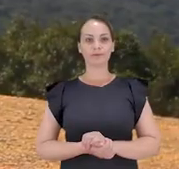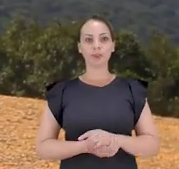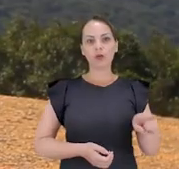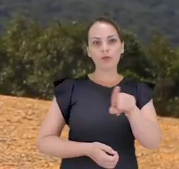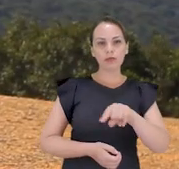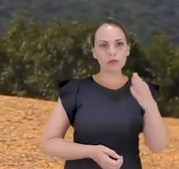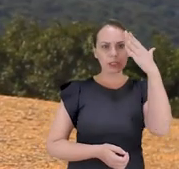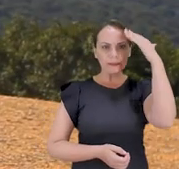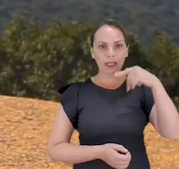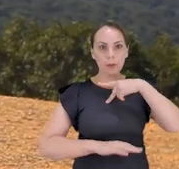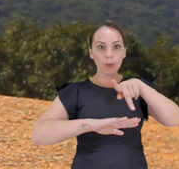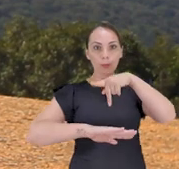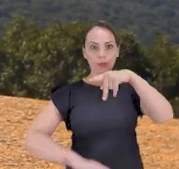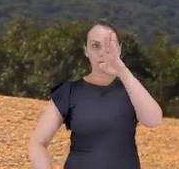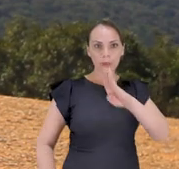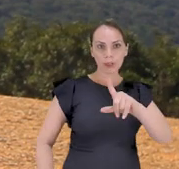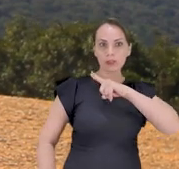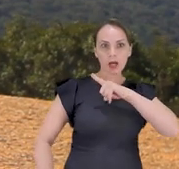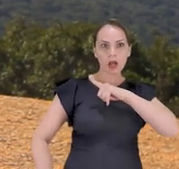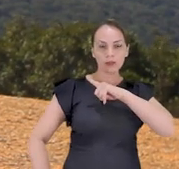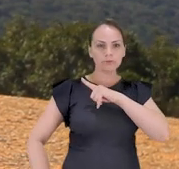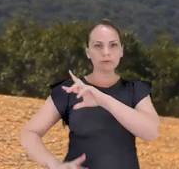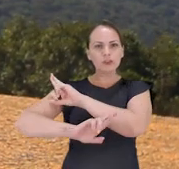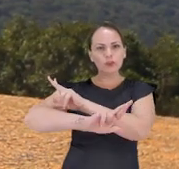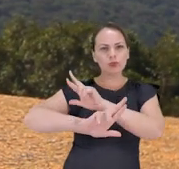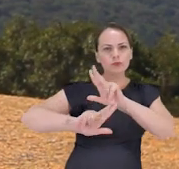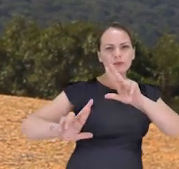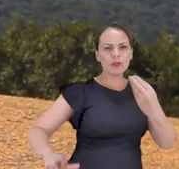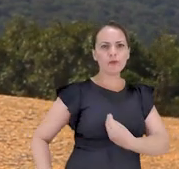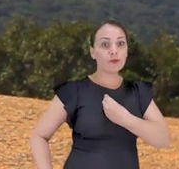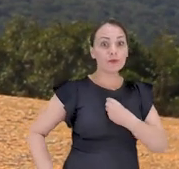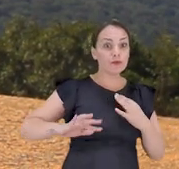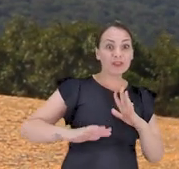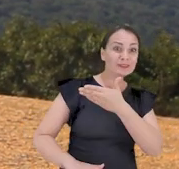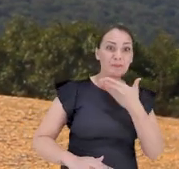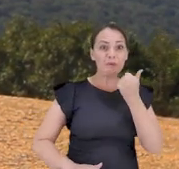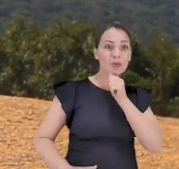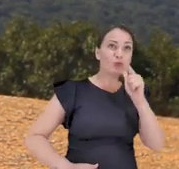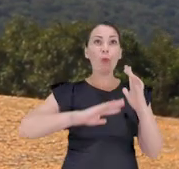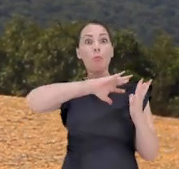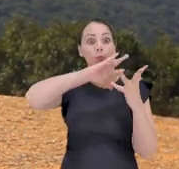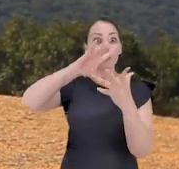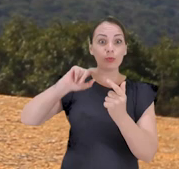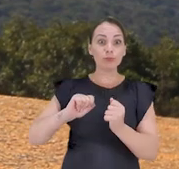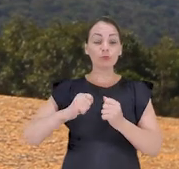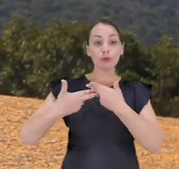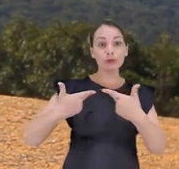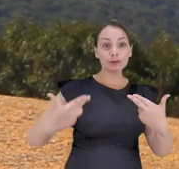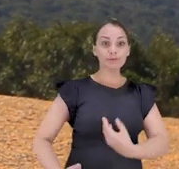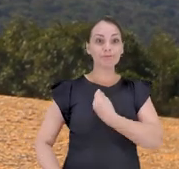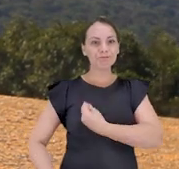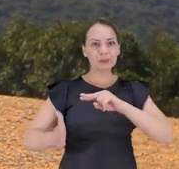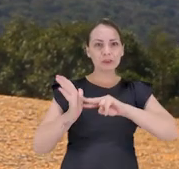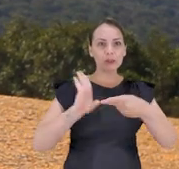Vocês sabiam que o nosso país, o Brasil, possui a maior biodiversidade do mundo? Essa biodiversidade significa a maior variedade